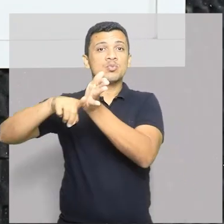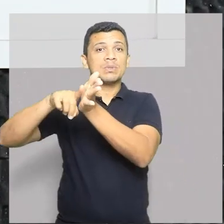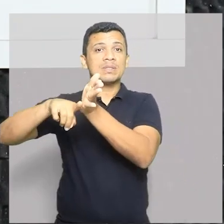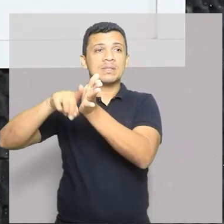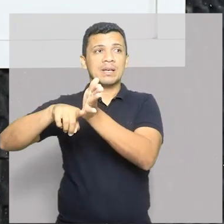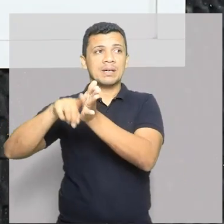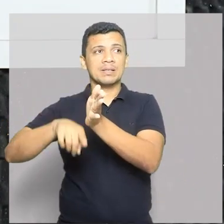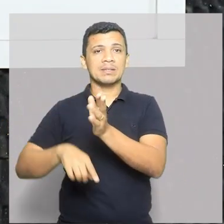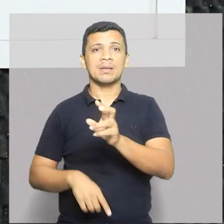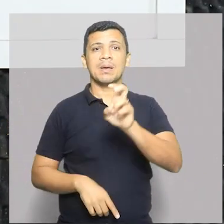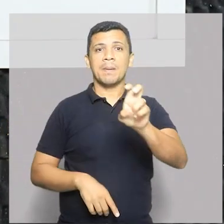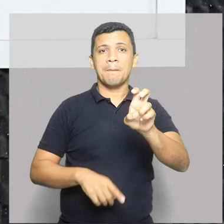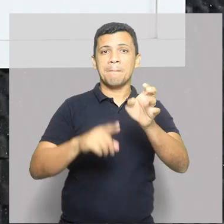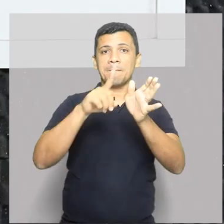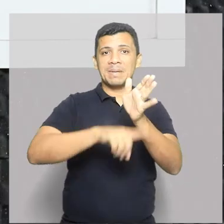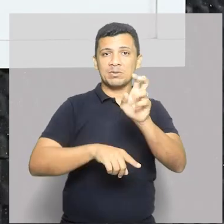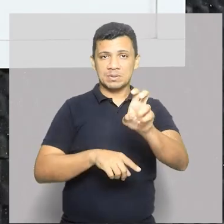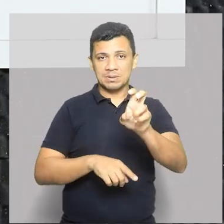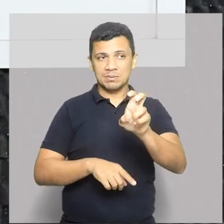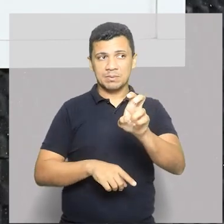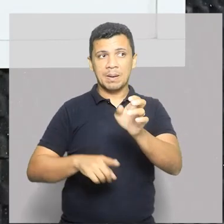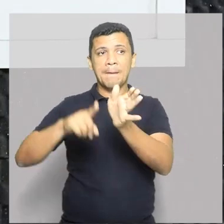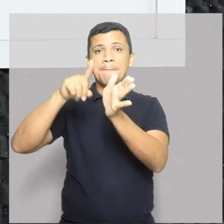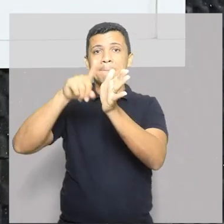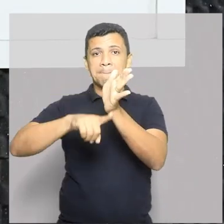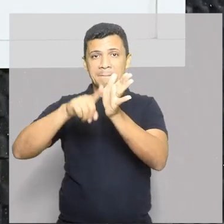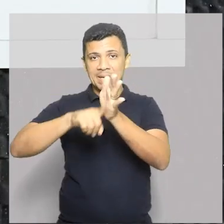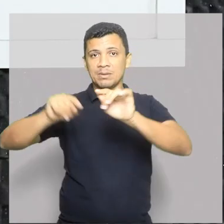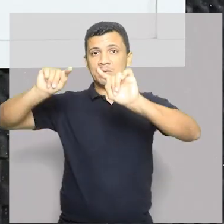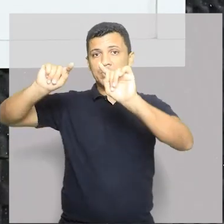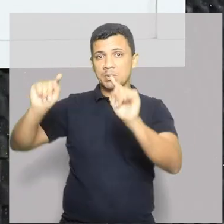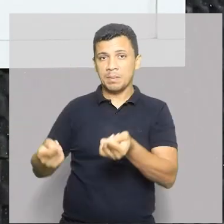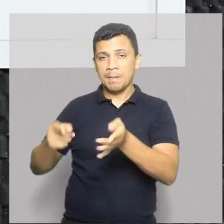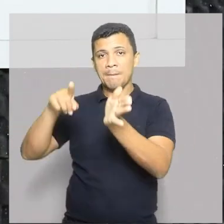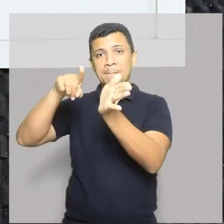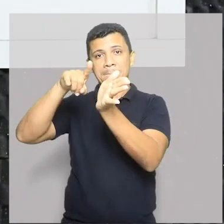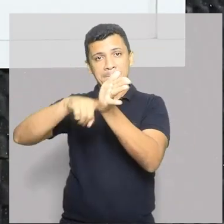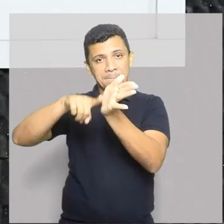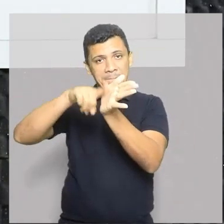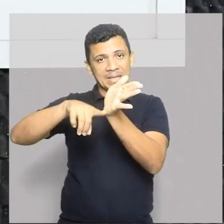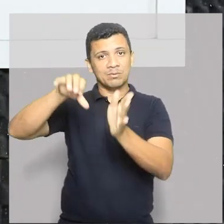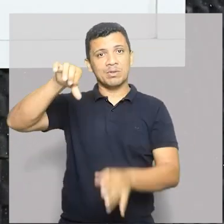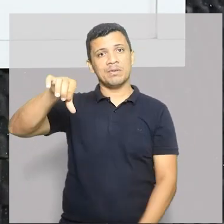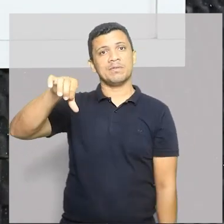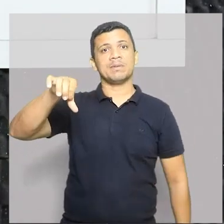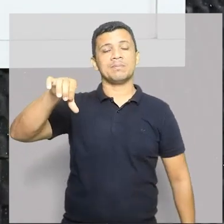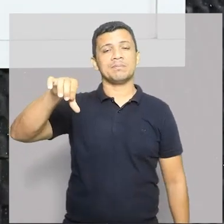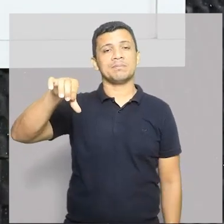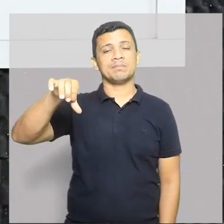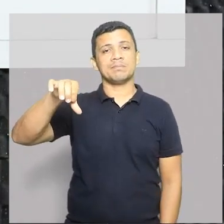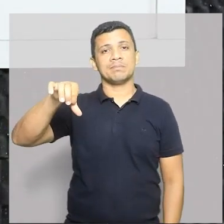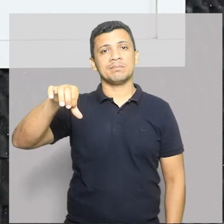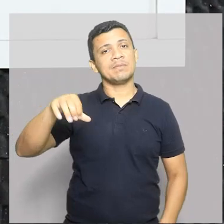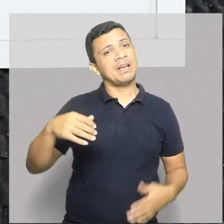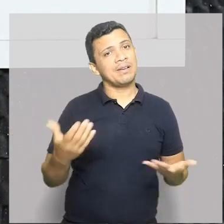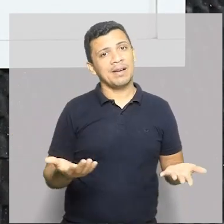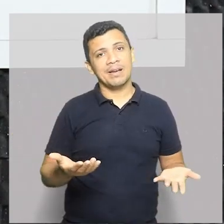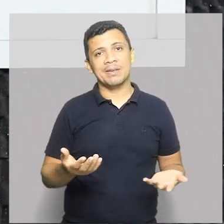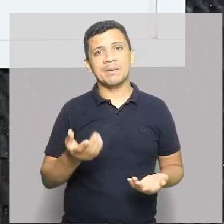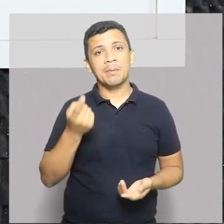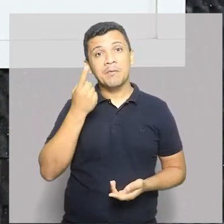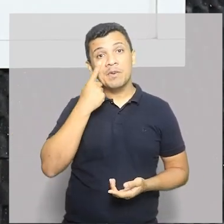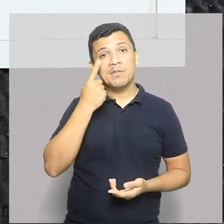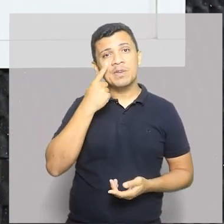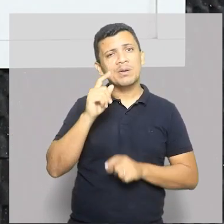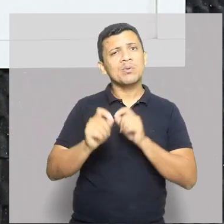Quem é o expoente de cima? Menos 5 menos o expoente de baixo, menos 9. Aí, meu filhão, você vai reparar isso